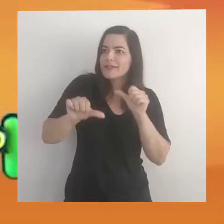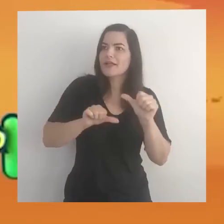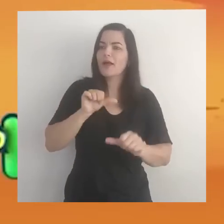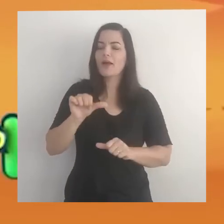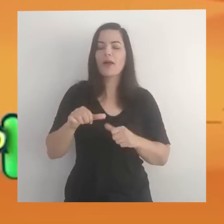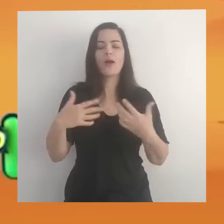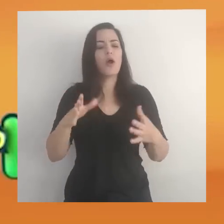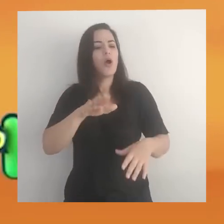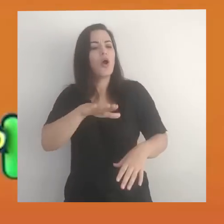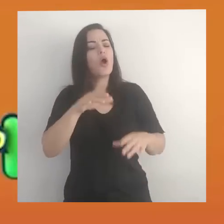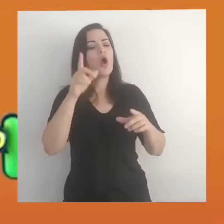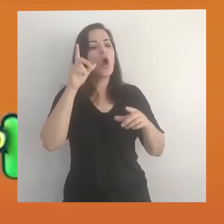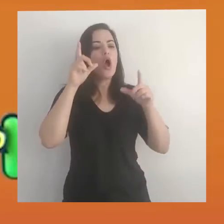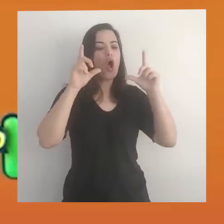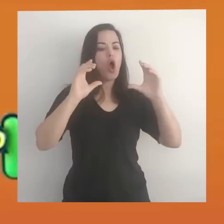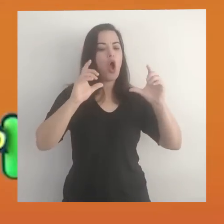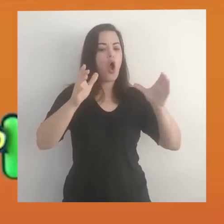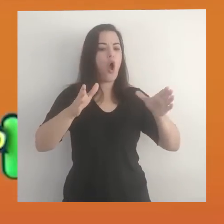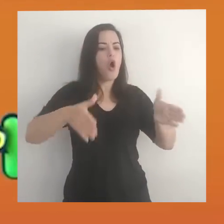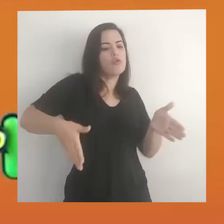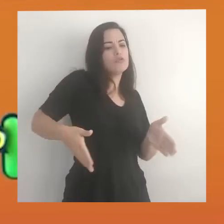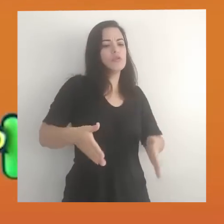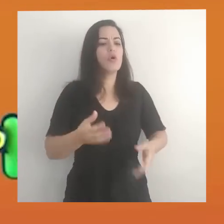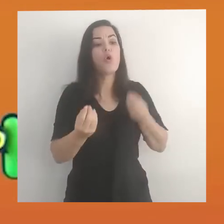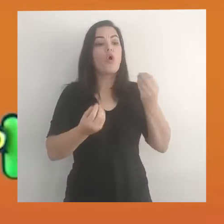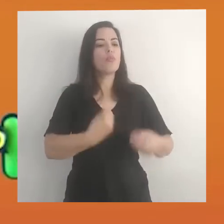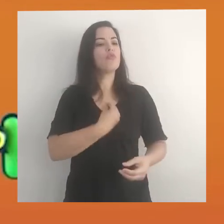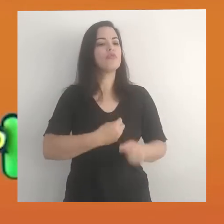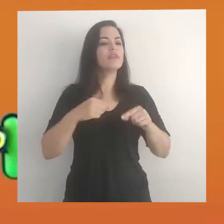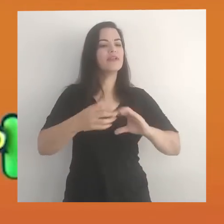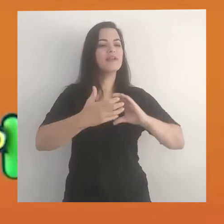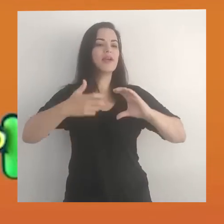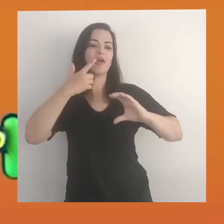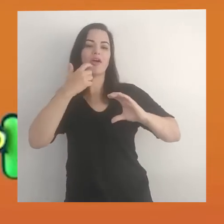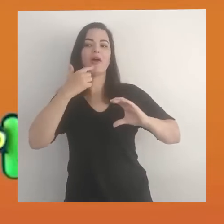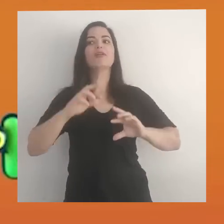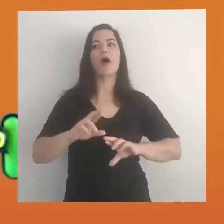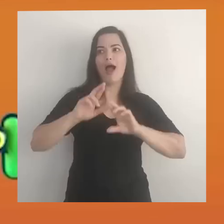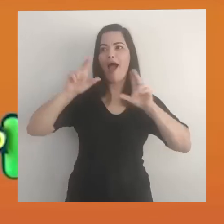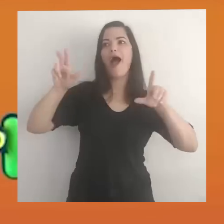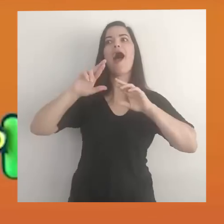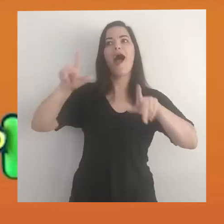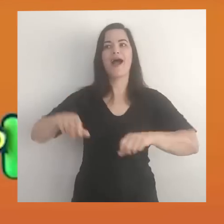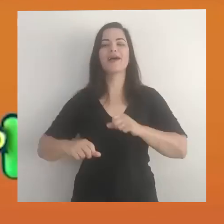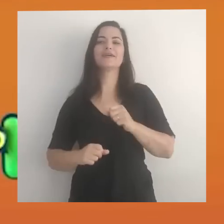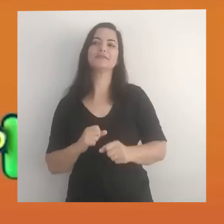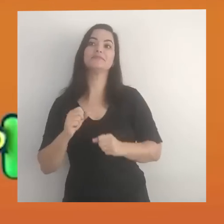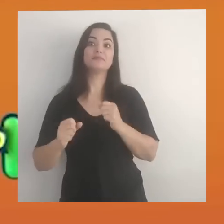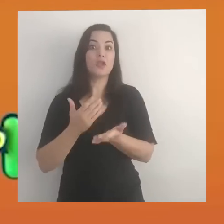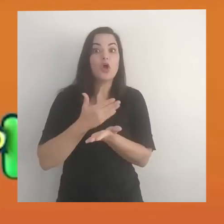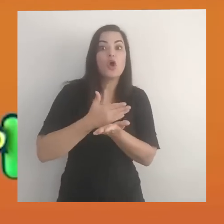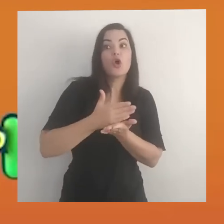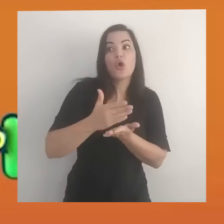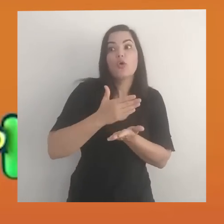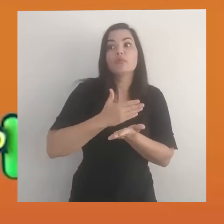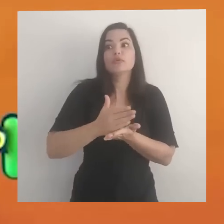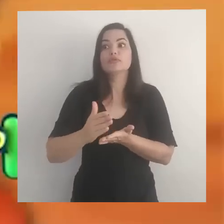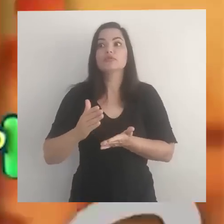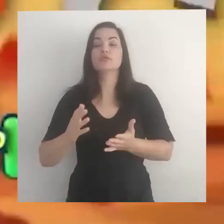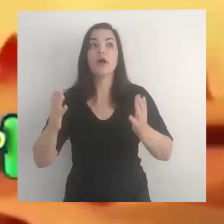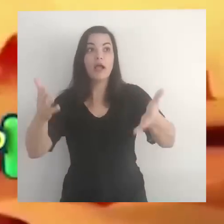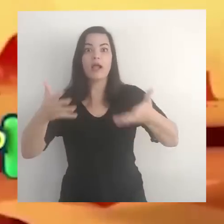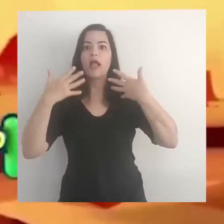Curiosity, como seria a vida em Marte? A vida em Marte seria bem diferente. Para começar,